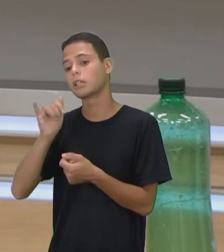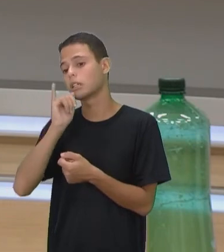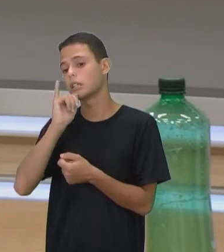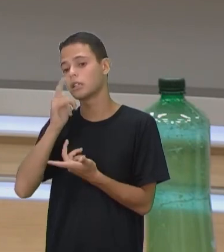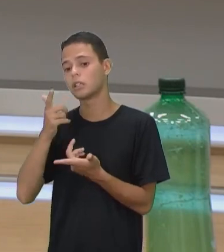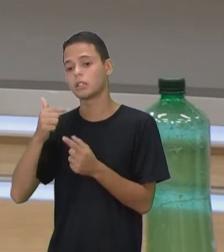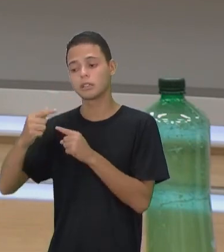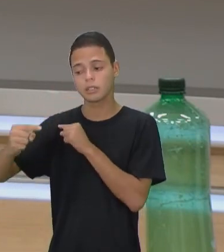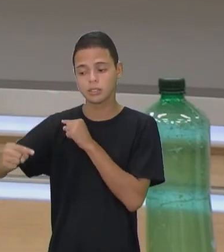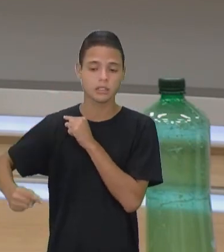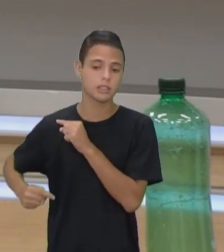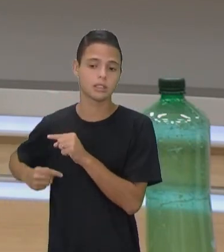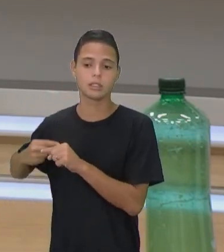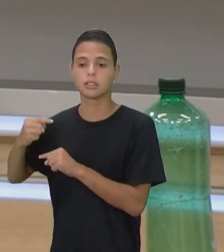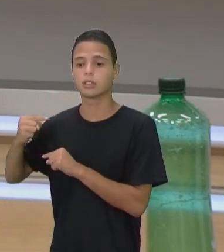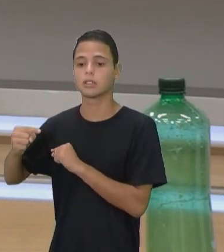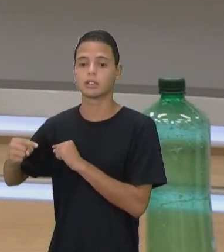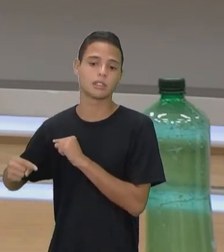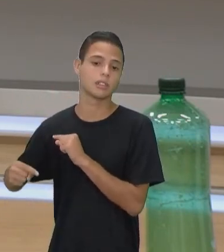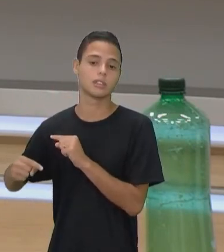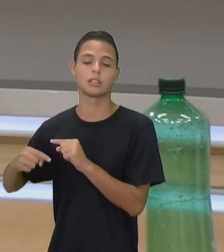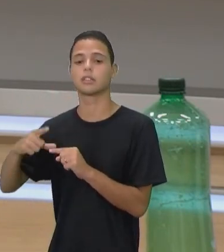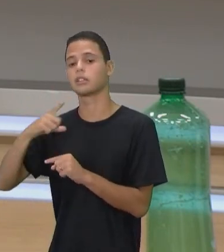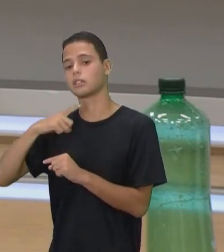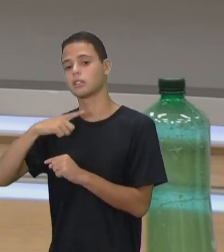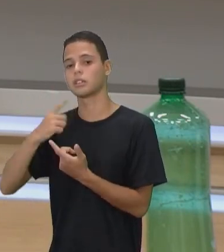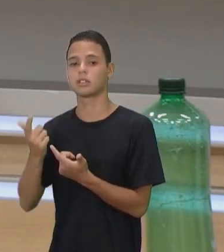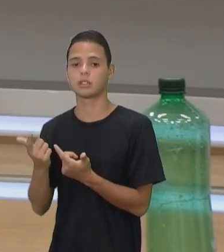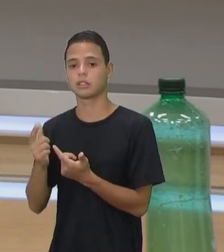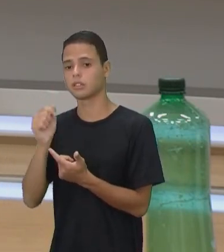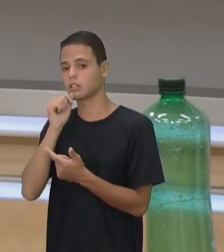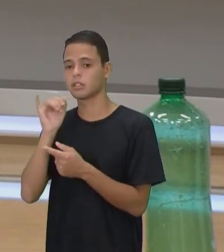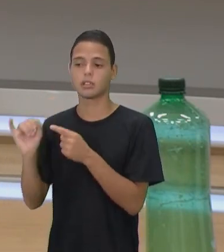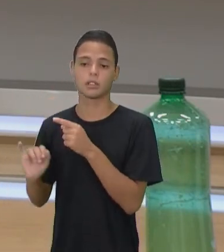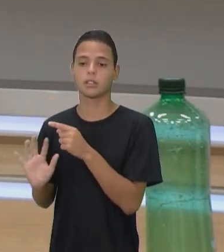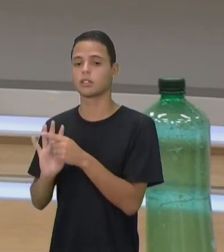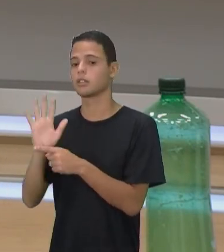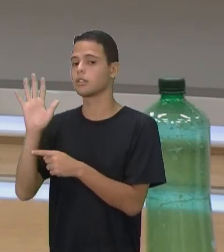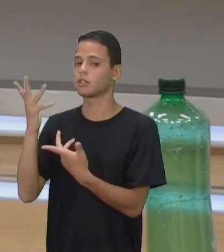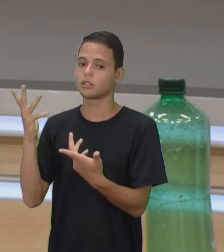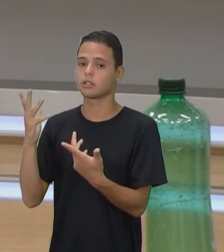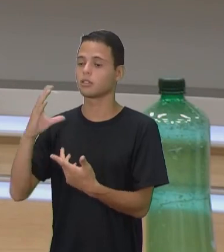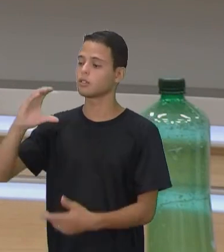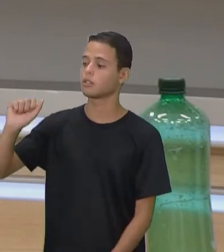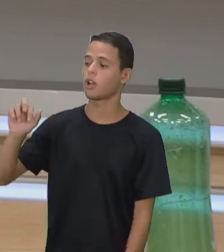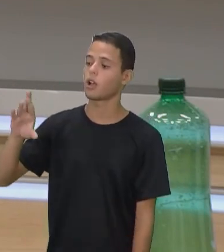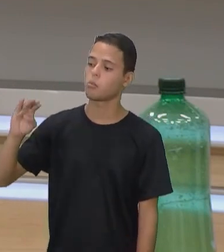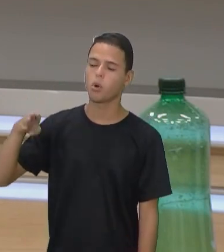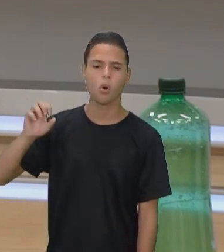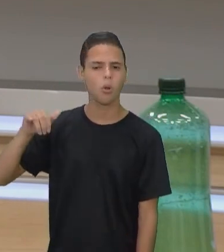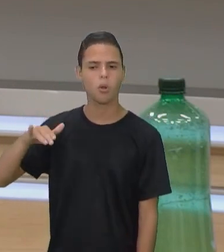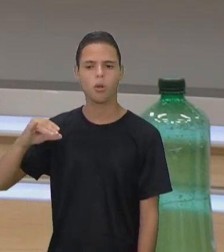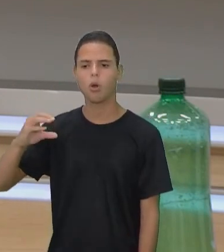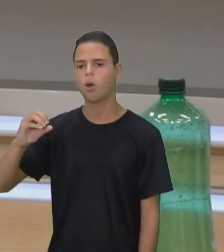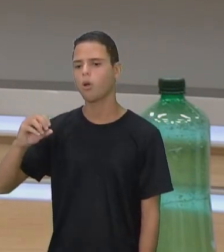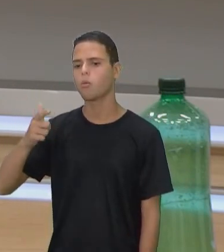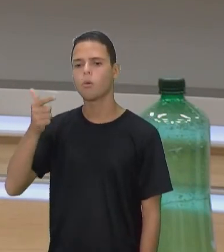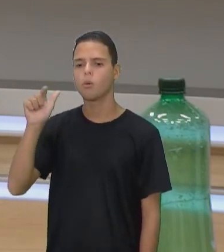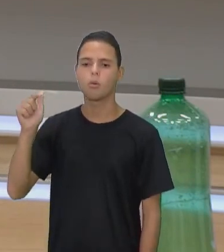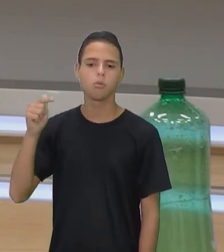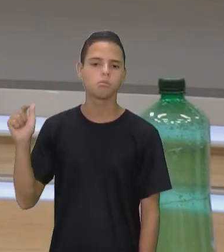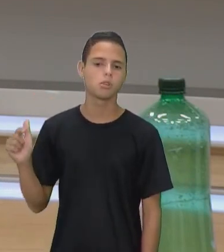era para ter uma emissão X de um gás, seja gás carbônico ou outro tipo de gás, vai